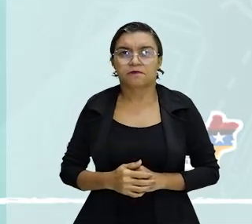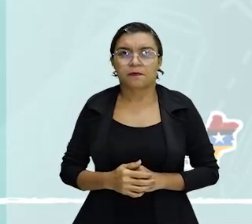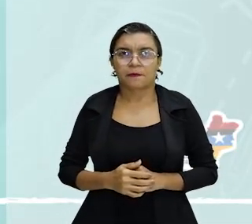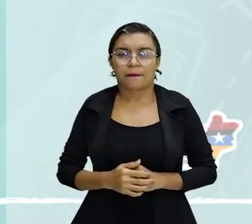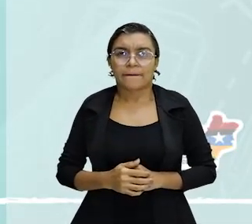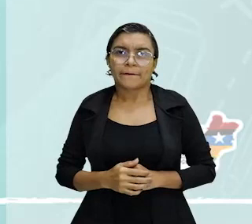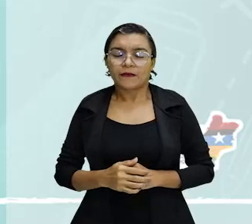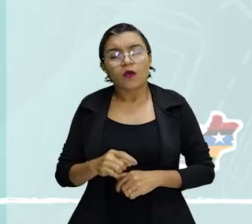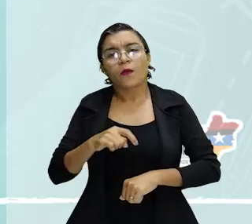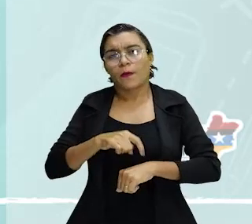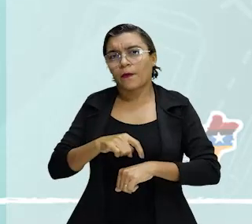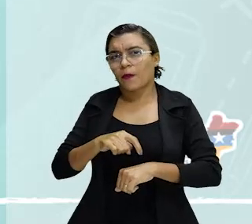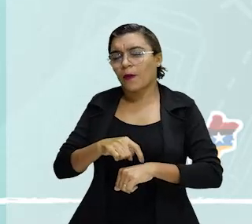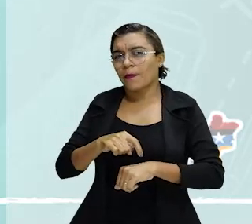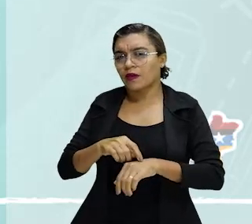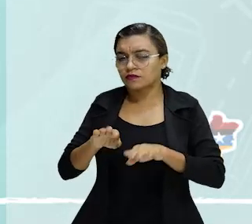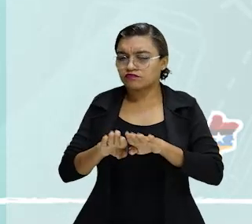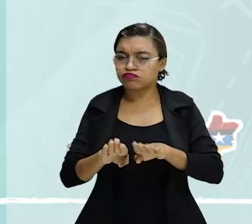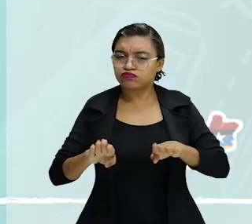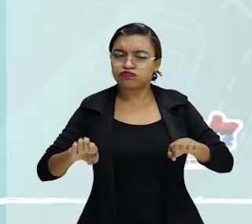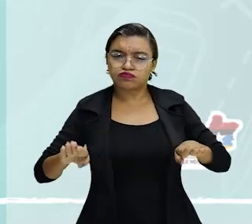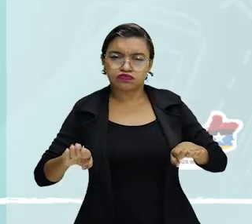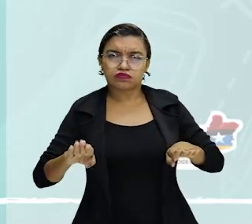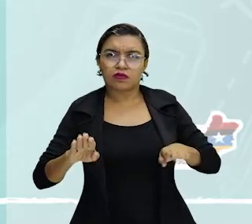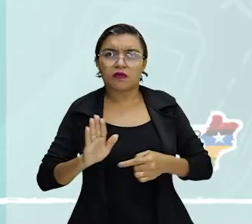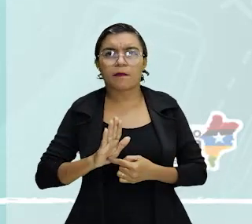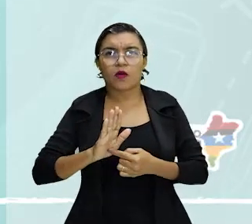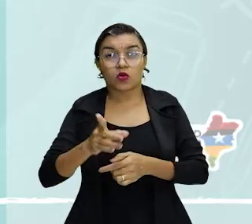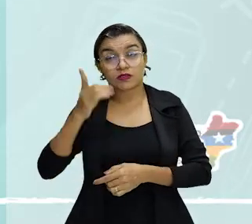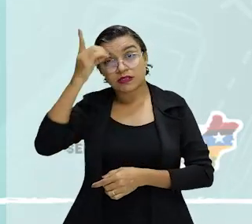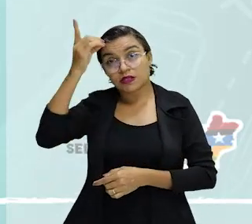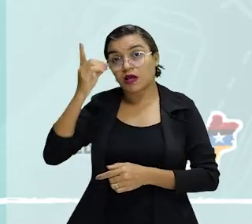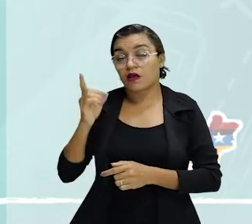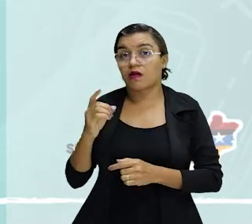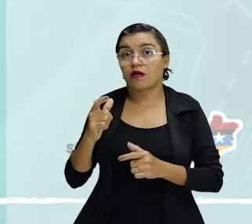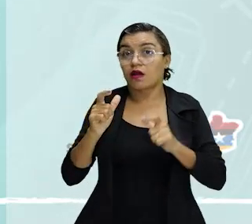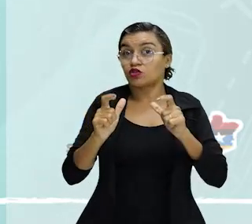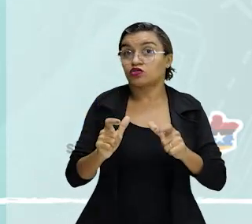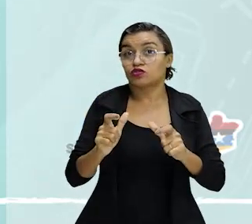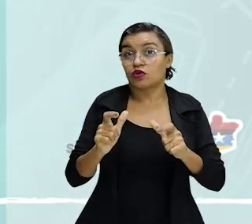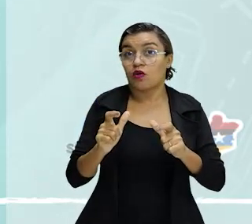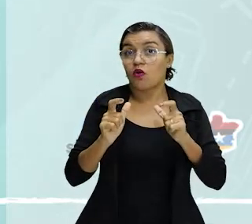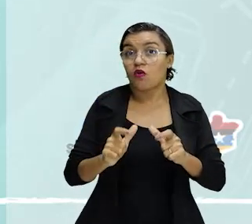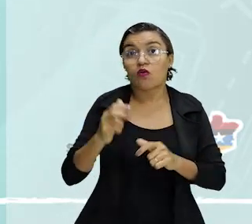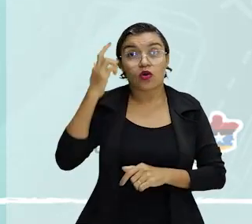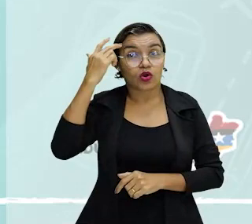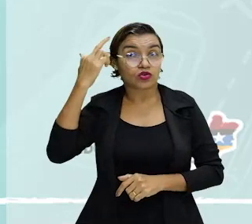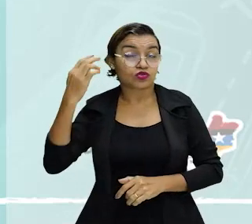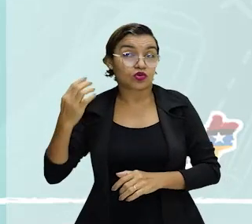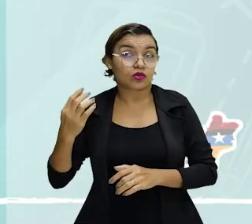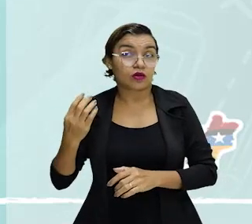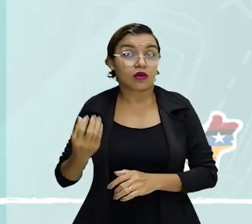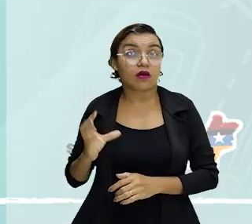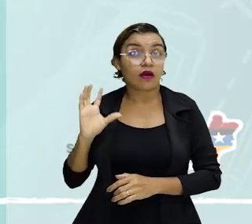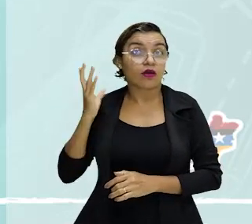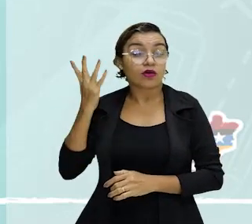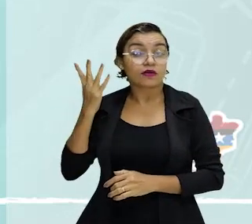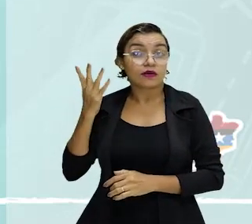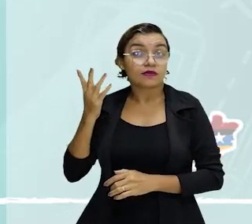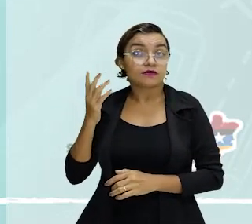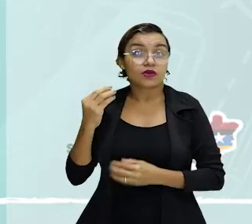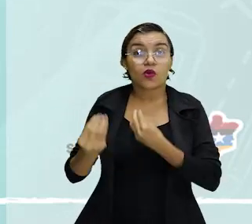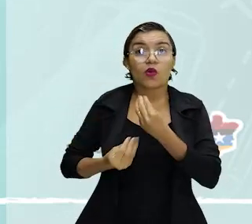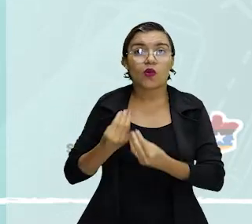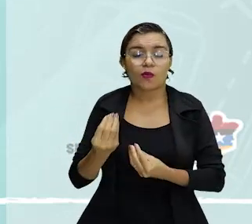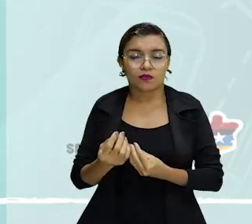um cenário que é construído a partir das ideias de onde aquela história acontece e quando aquela história acontece. Por isso que